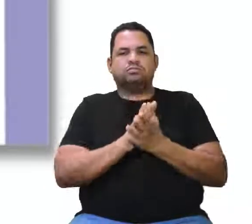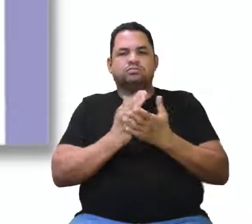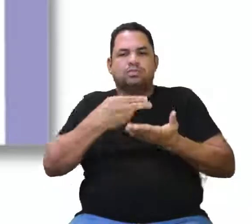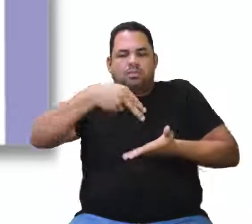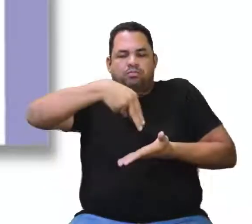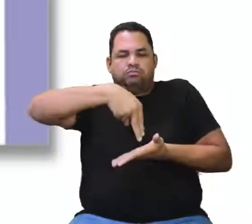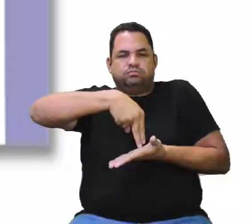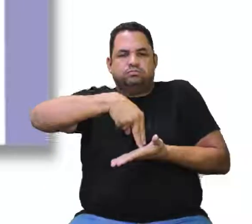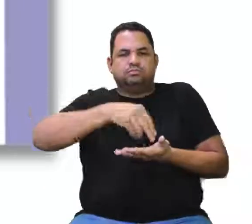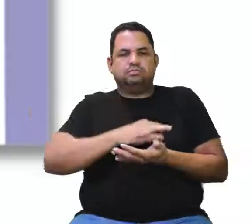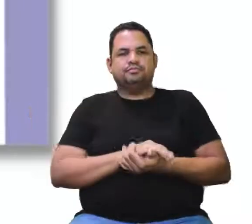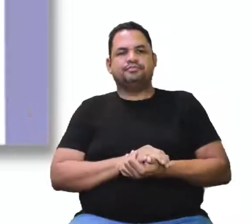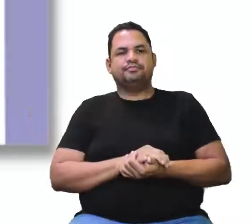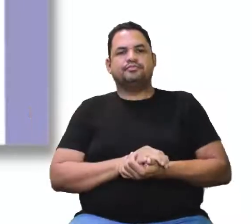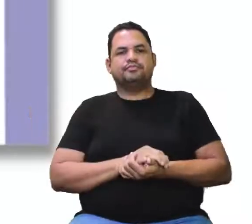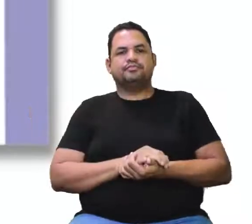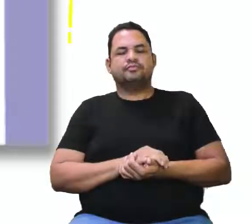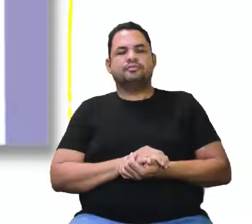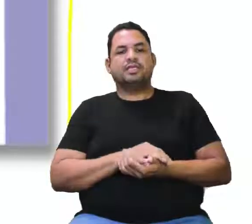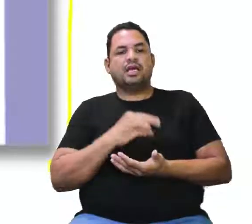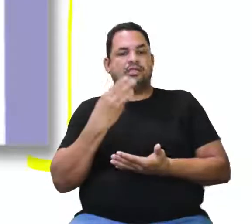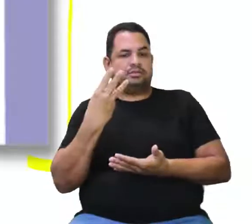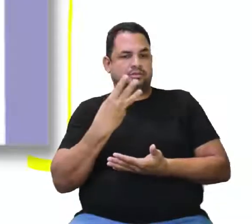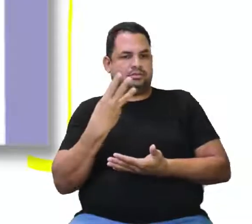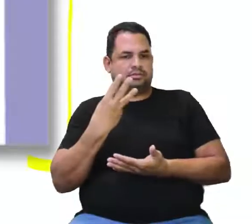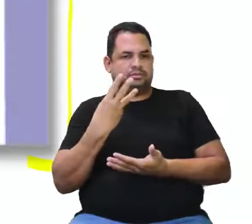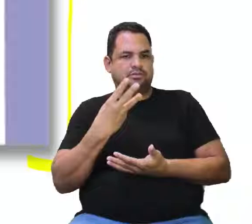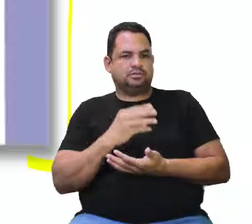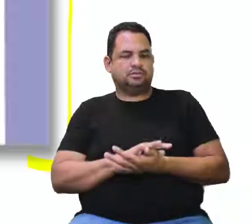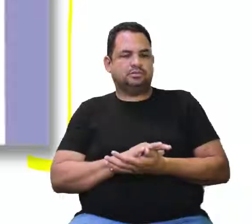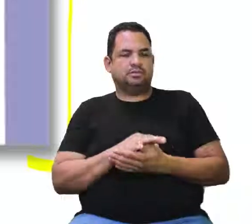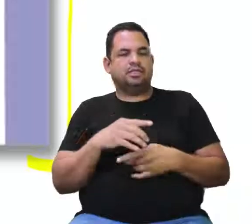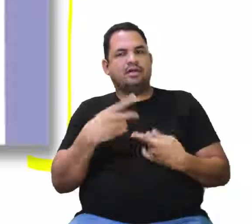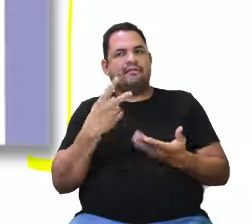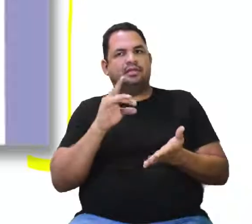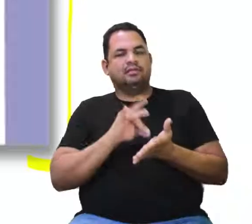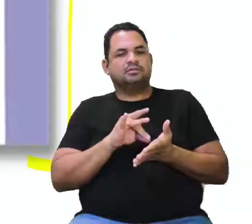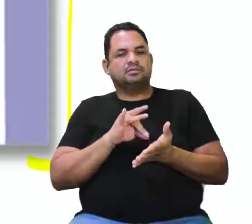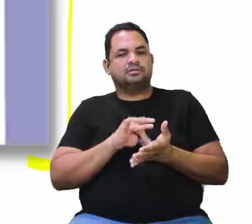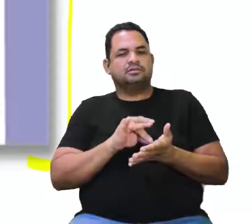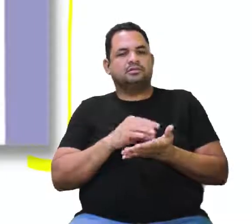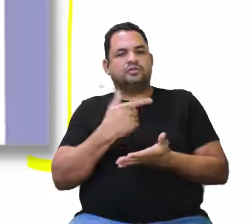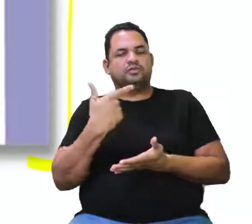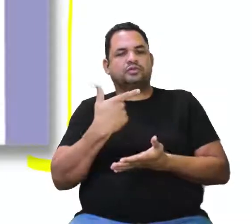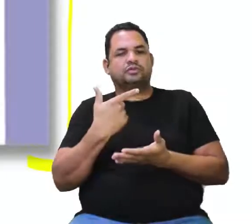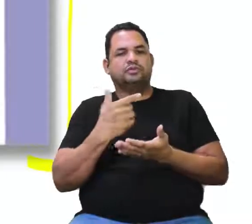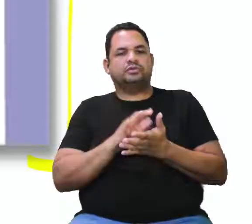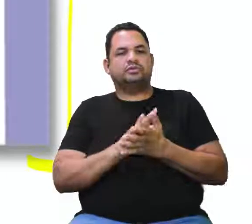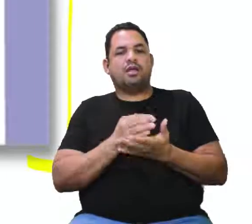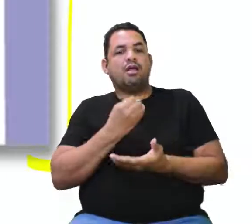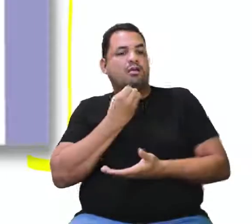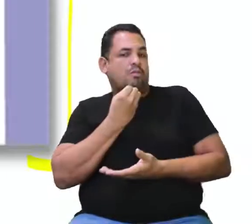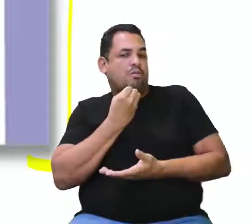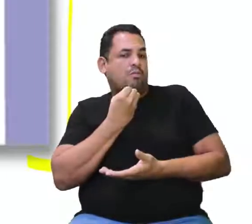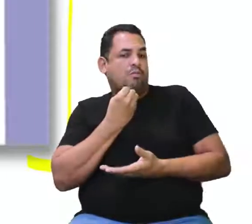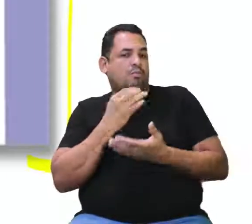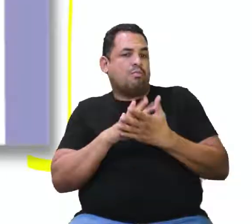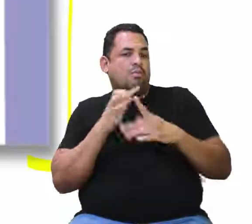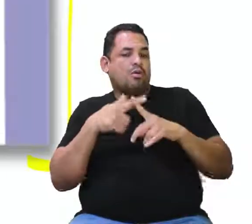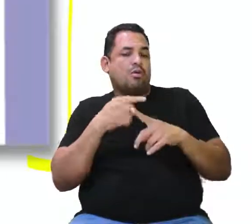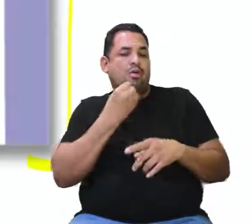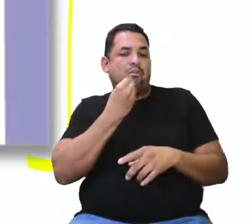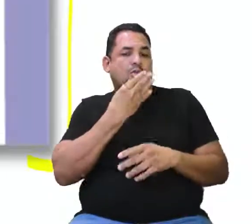posturais. Aí na terceira parte, né, na verdade no segundo momento da nossa aula, nós vamos falar sobre os benefícios do